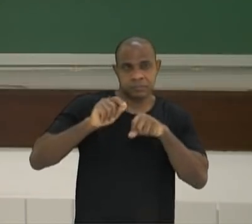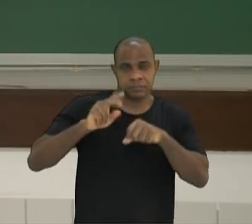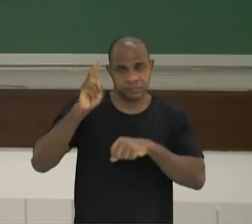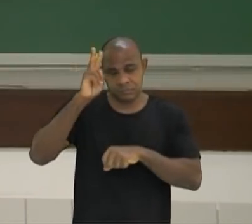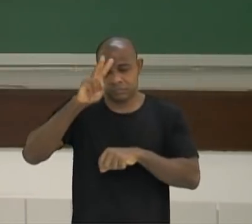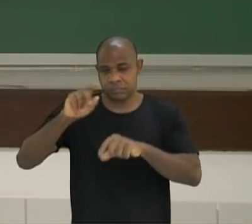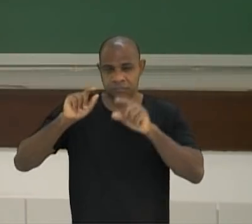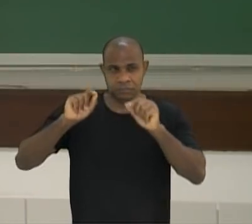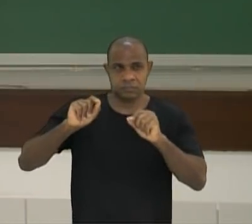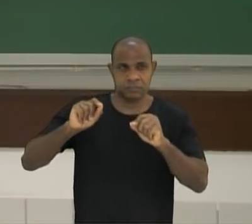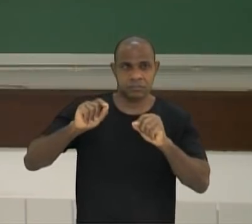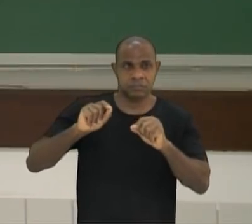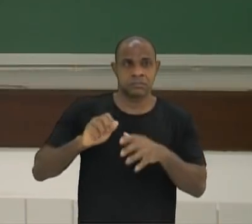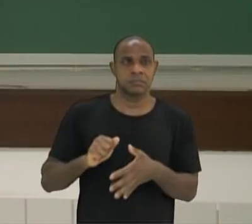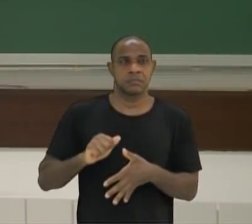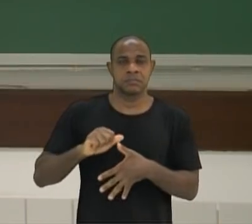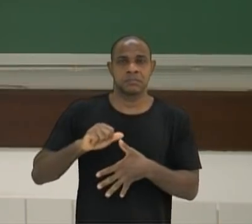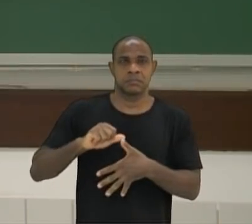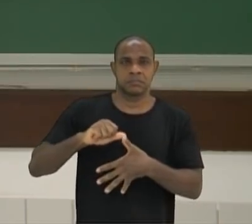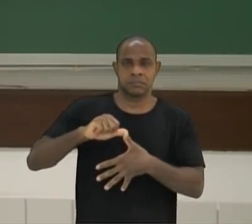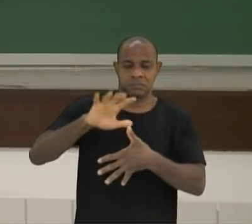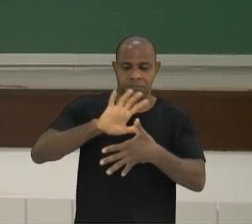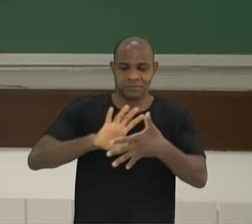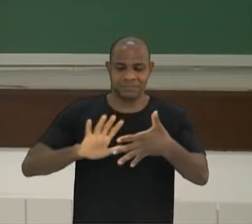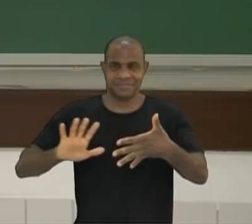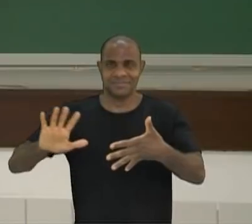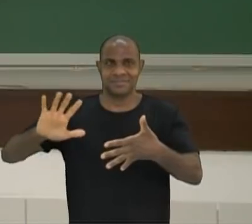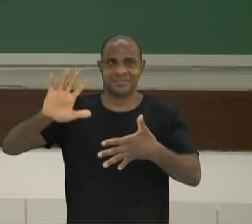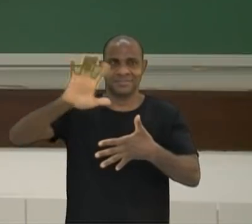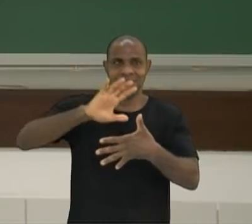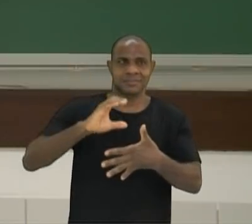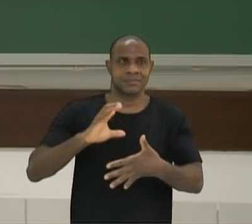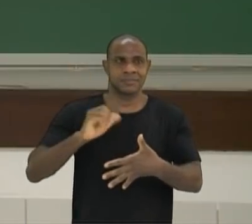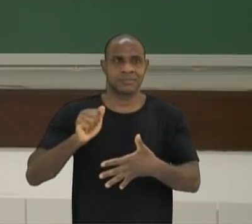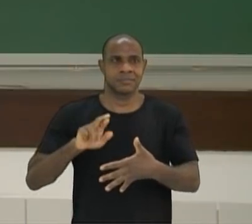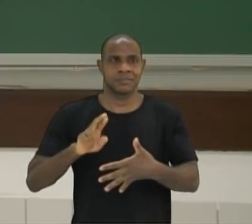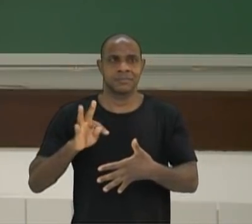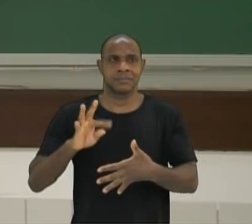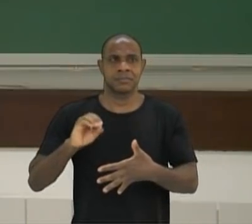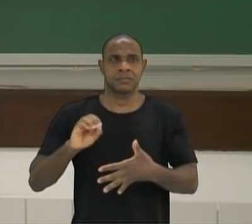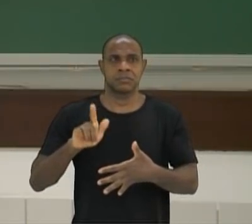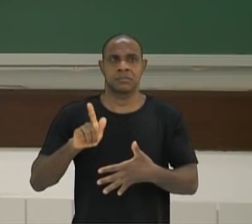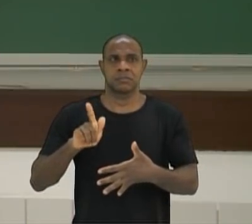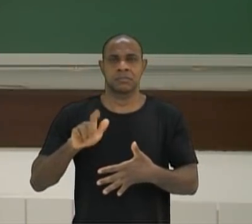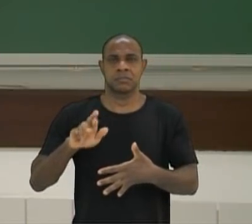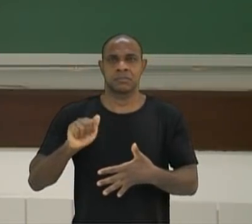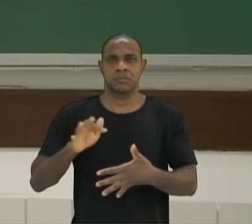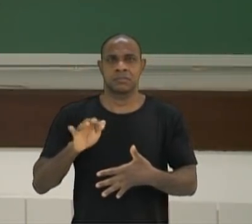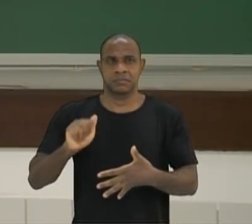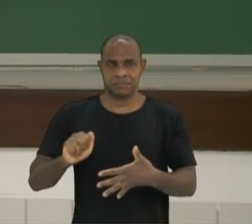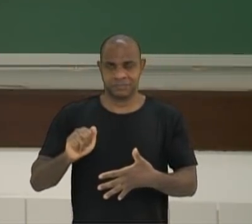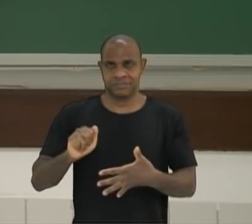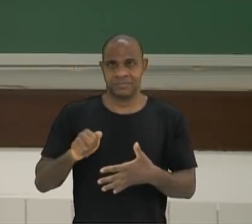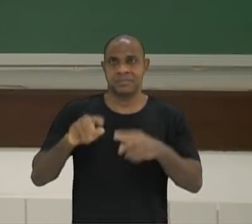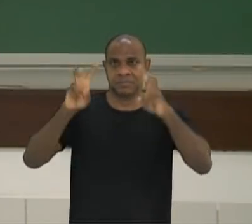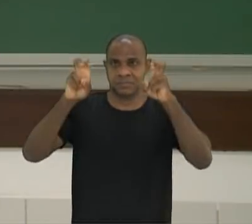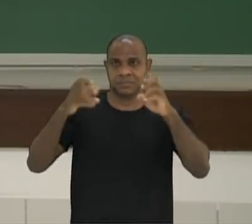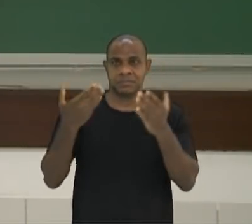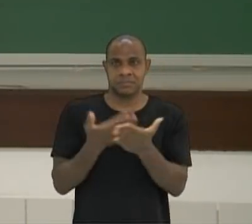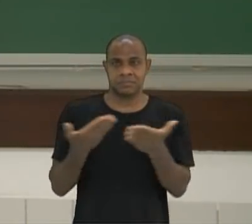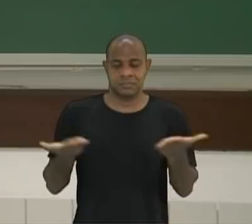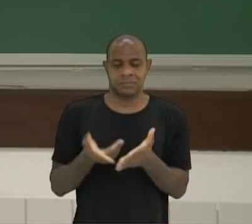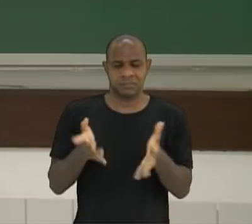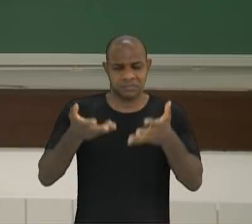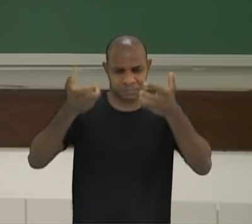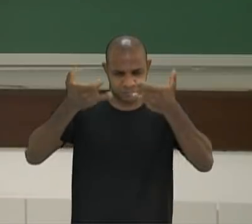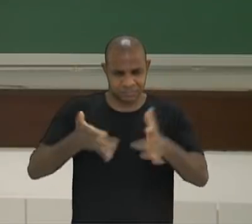vocês que cartografia, que é o tema da aula de hoje, vocês também já devem ter visto lá na primeira série do ensino médio. A